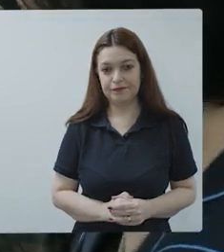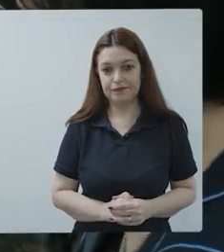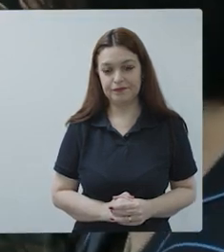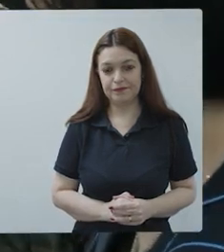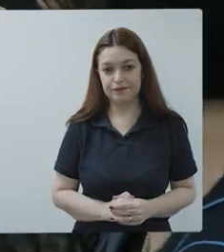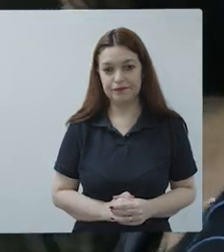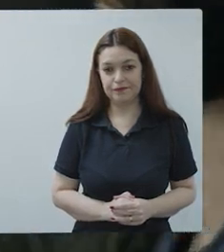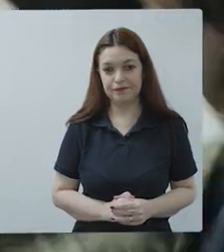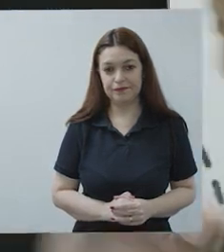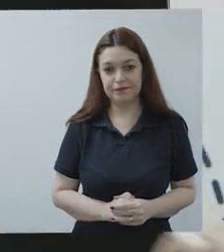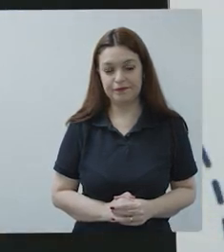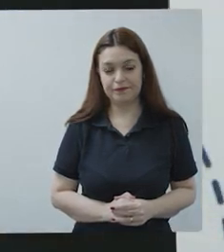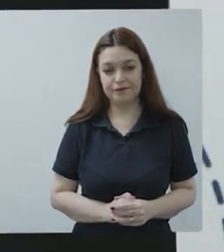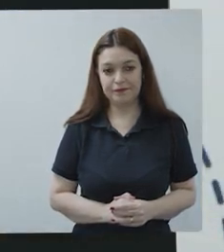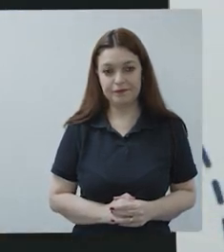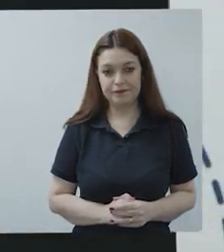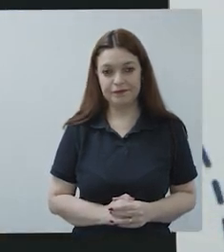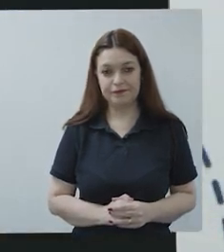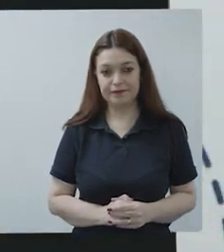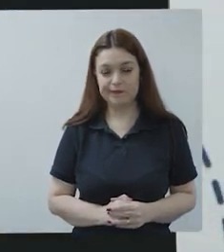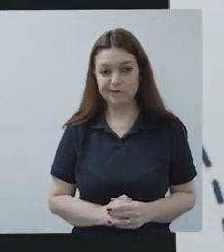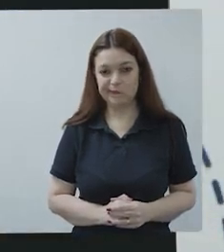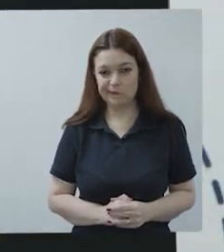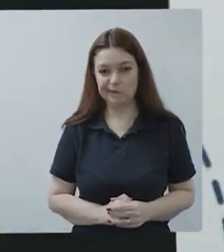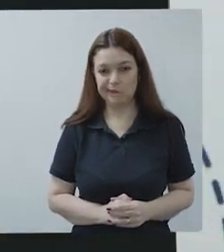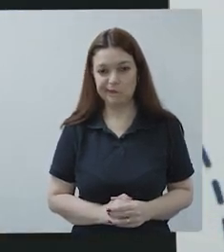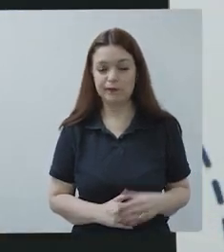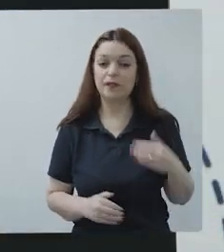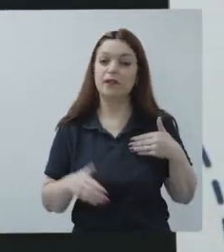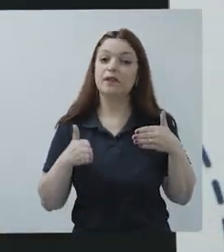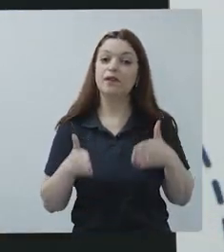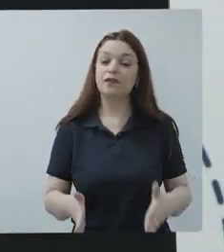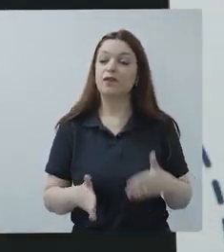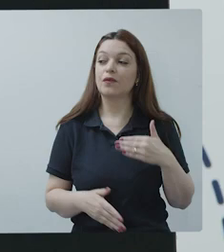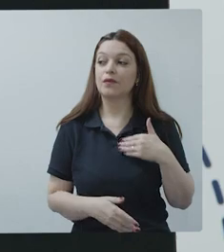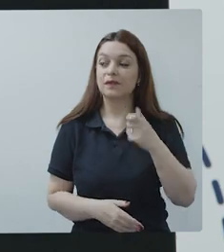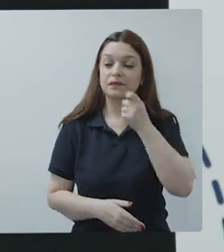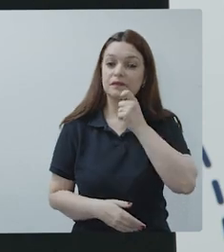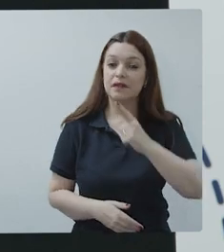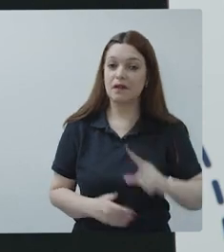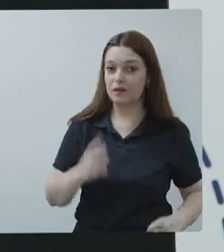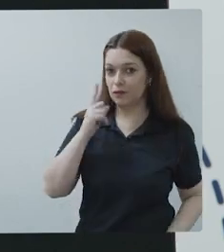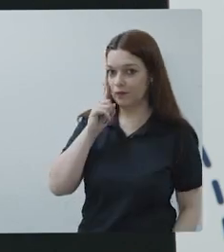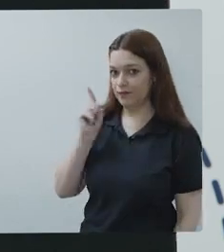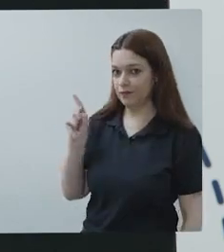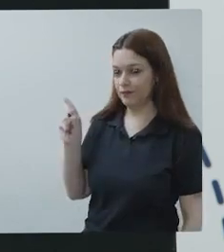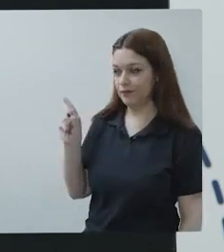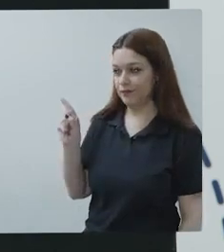cima. Tá bom. Eu vou começar aqui.